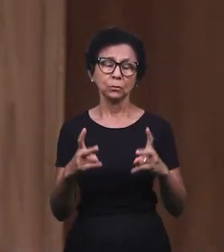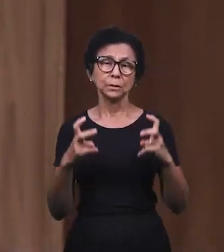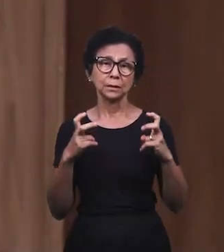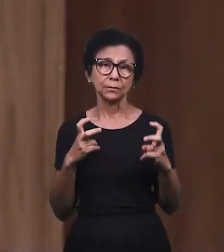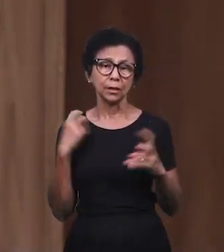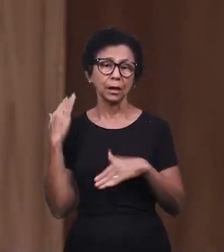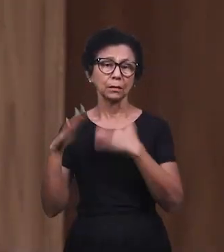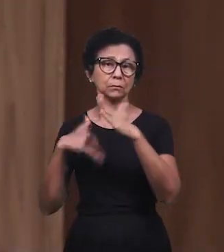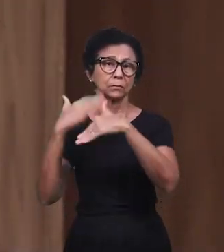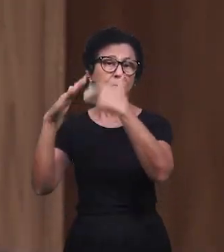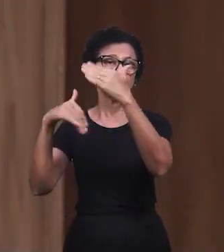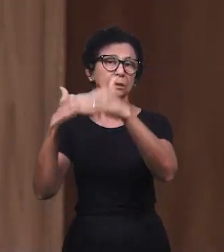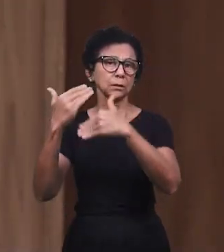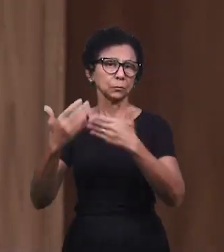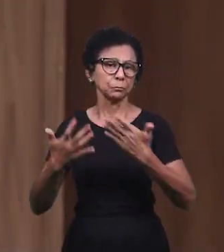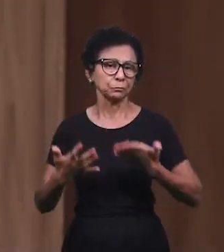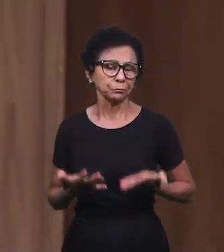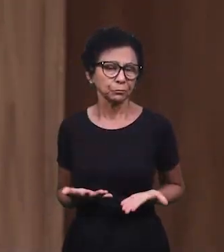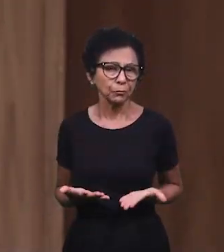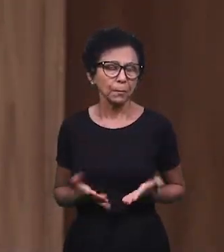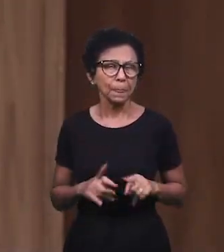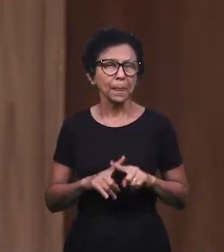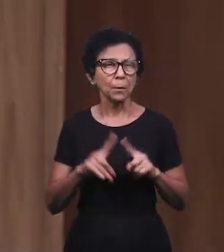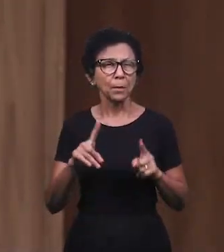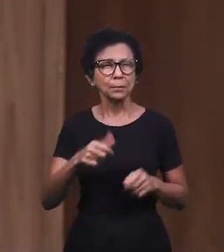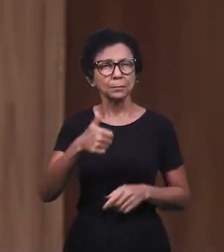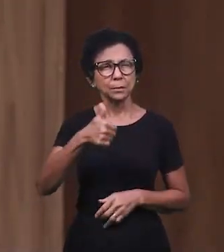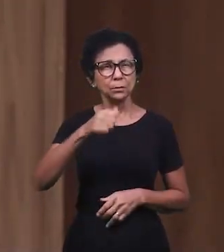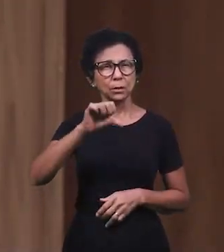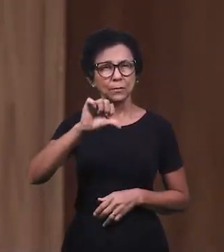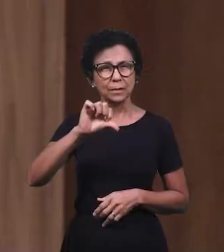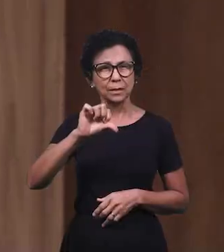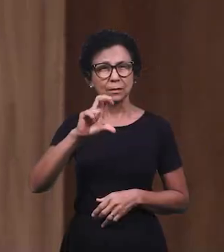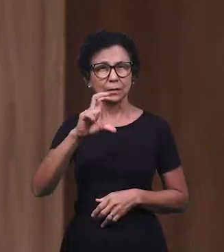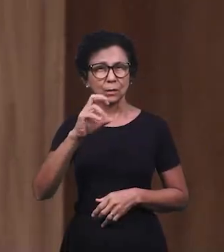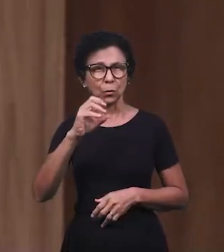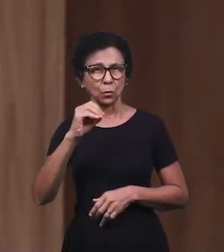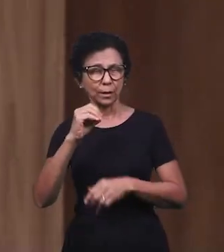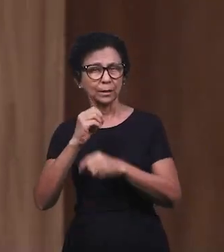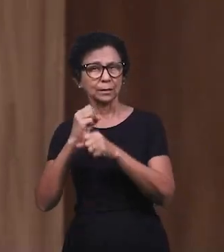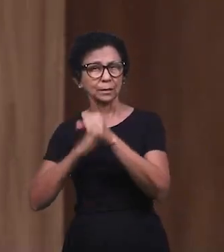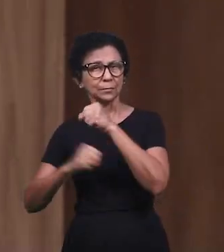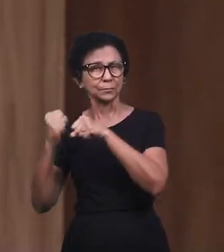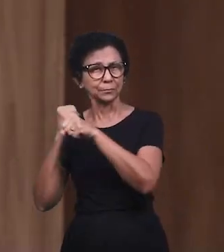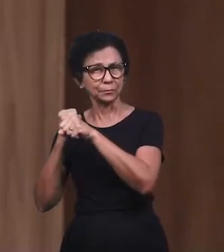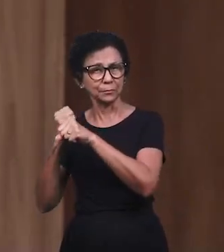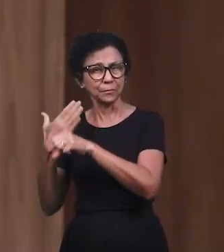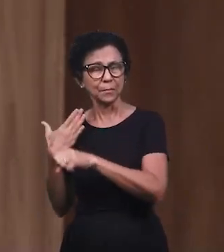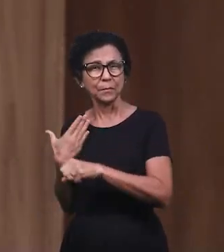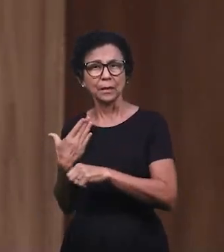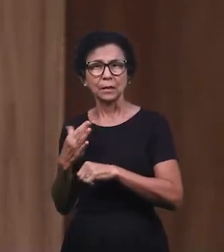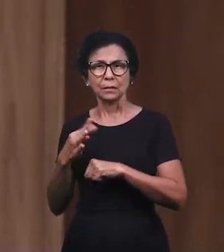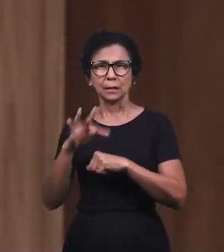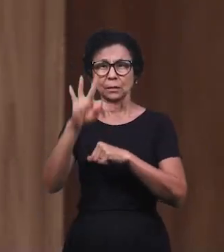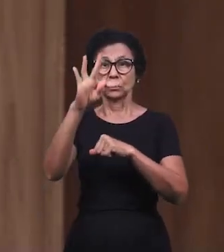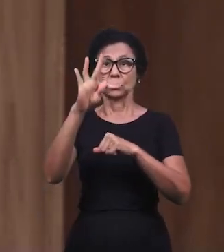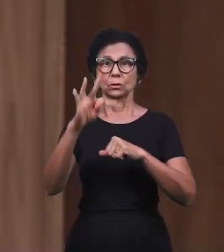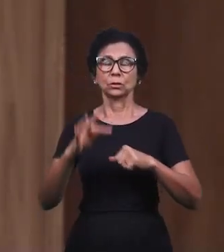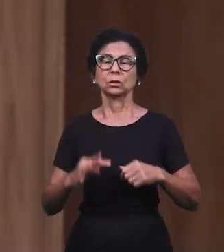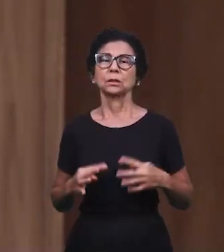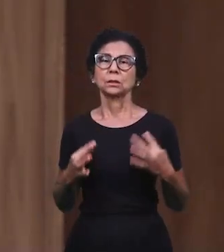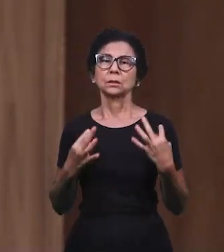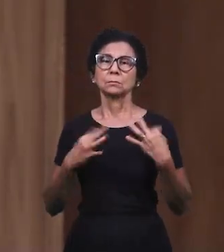que, a partir de 1950, as novas tecnologias